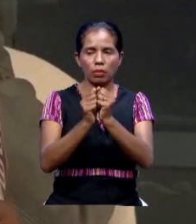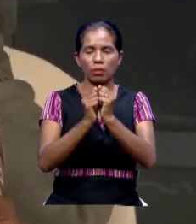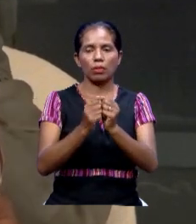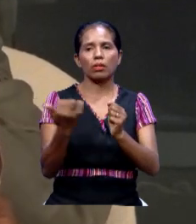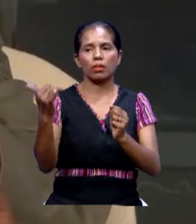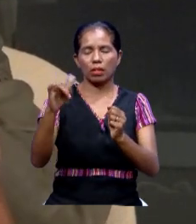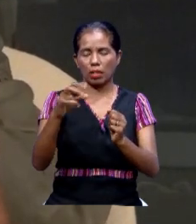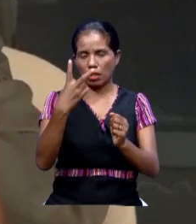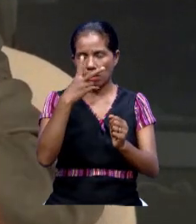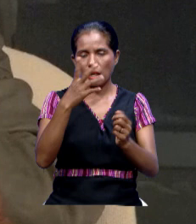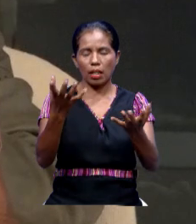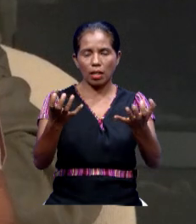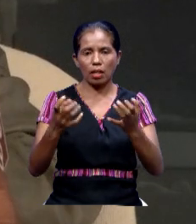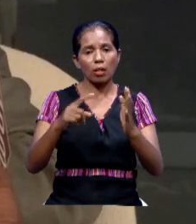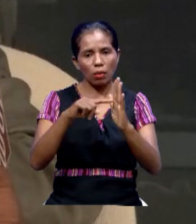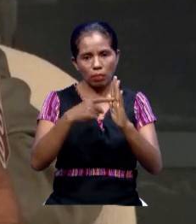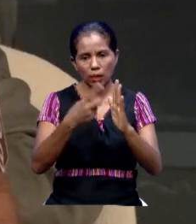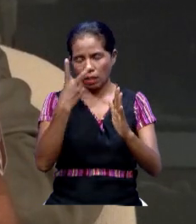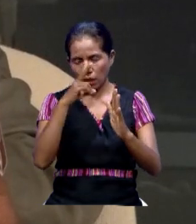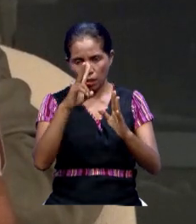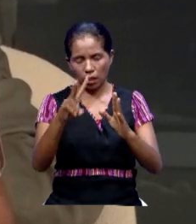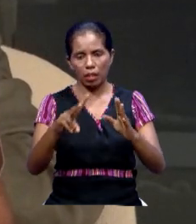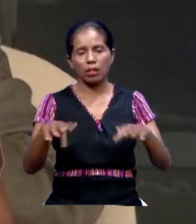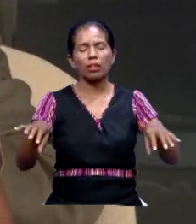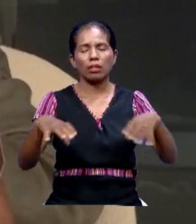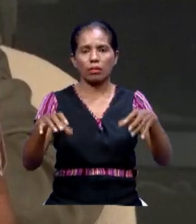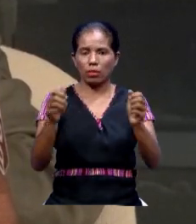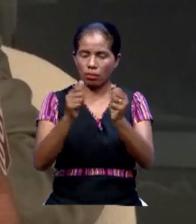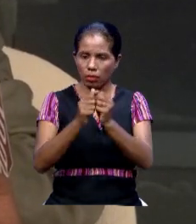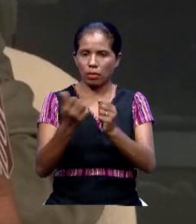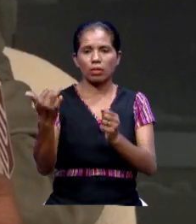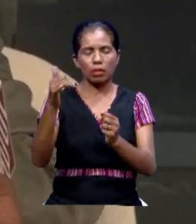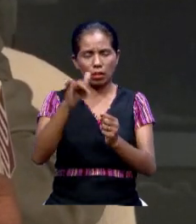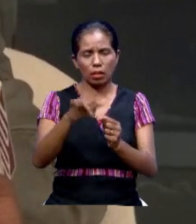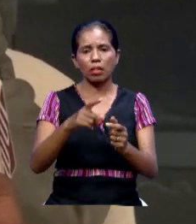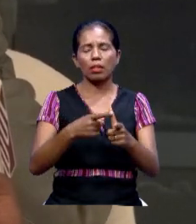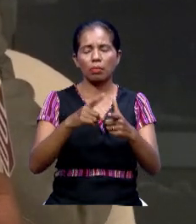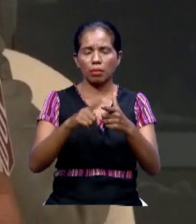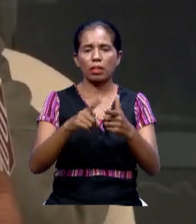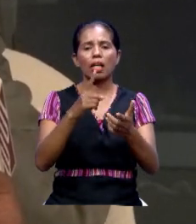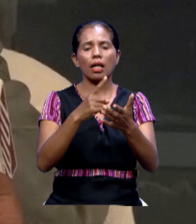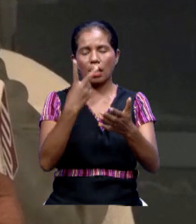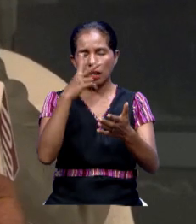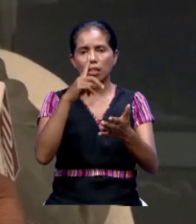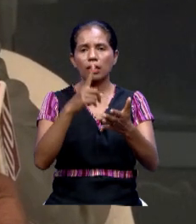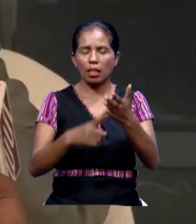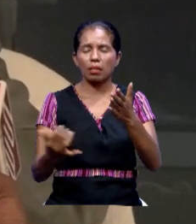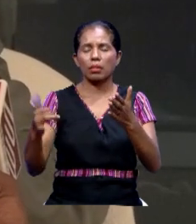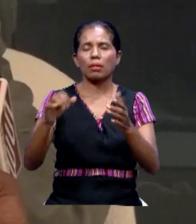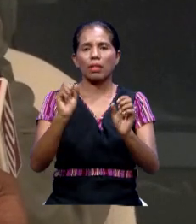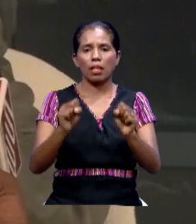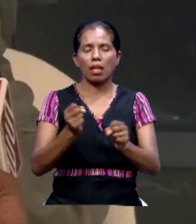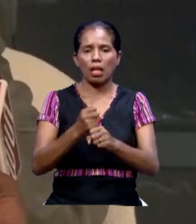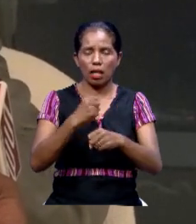há o relação o cira, troca relação diplomática e depois há o res, saída mas cira belhalo para apoio